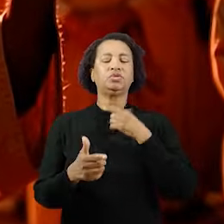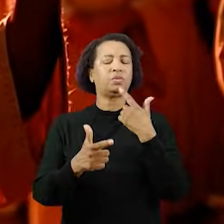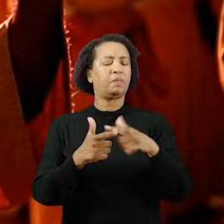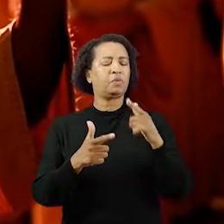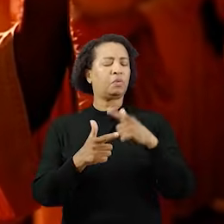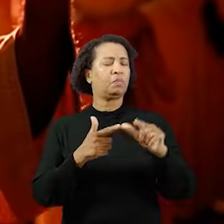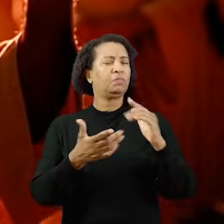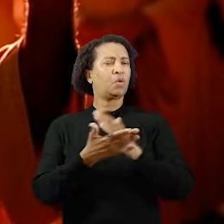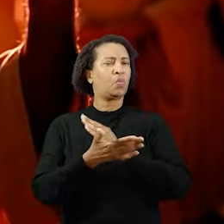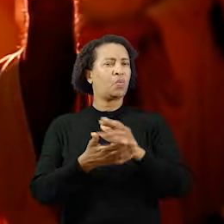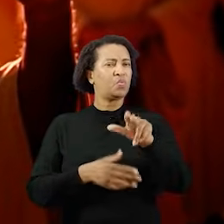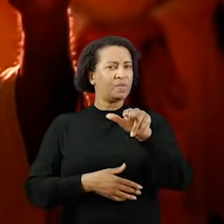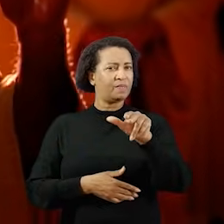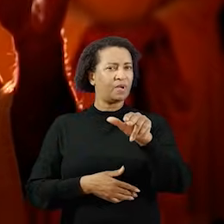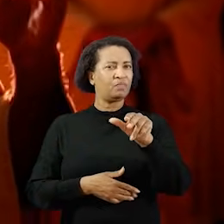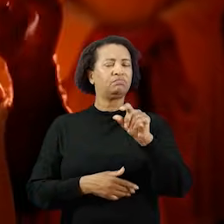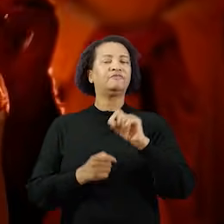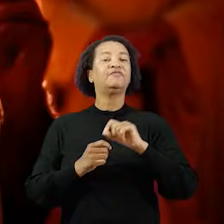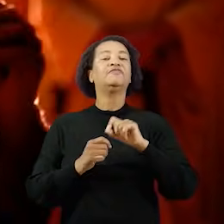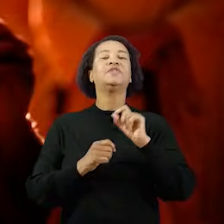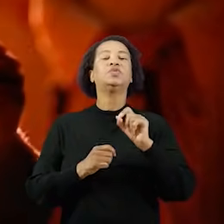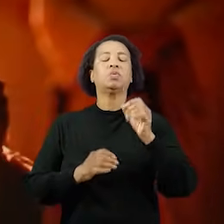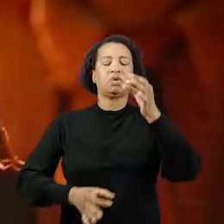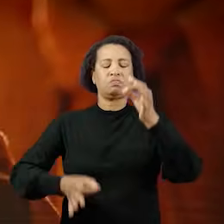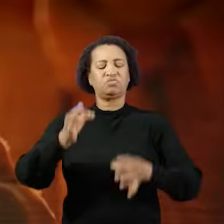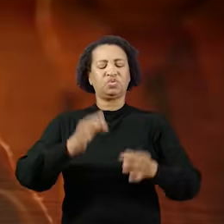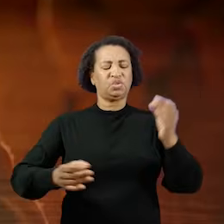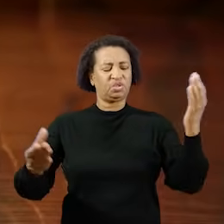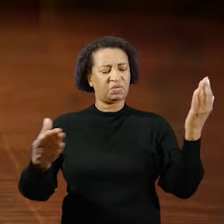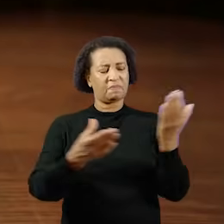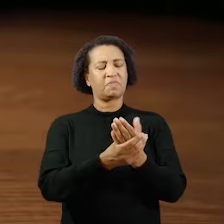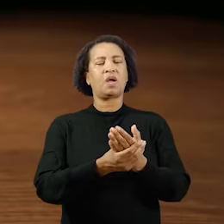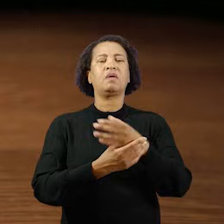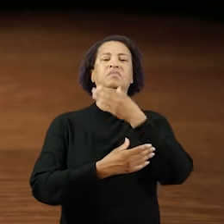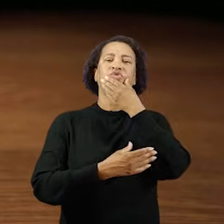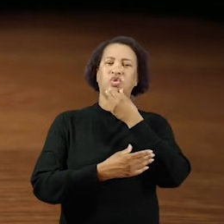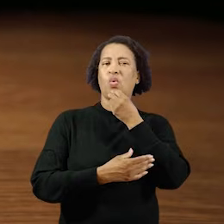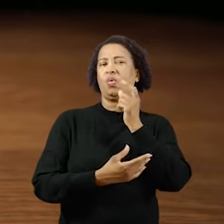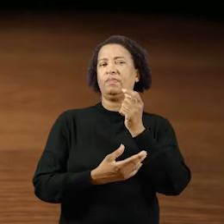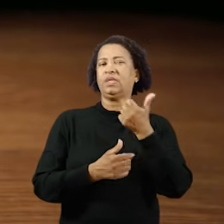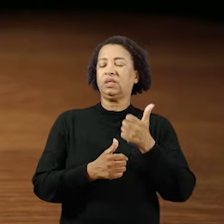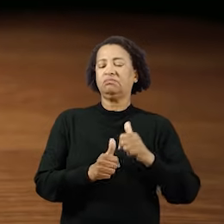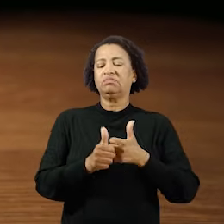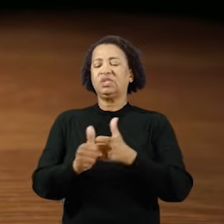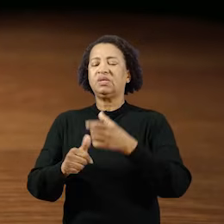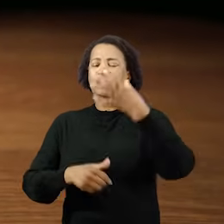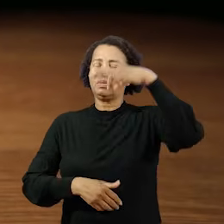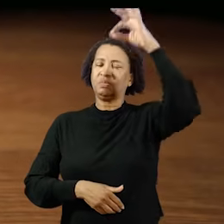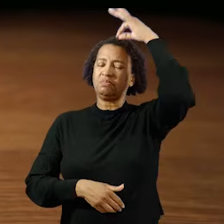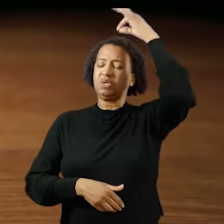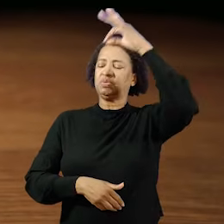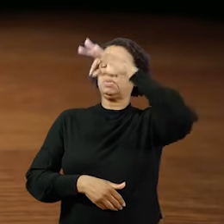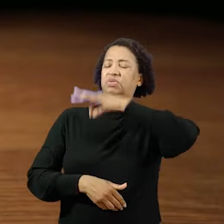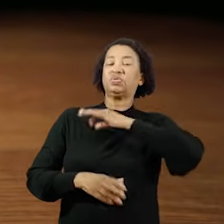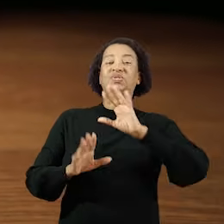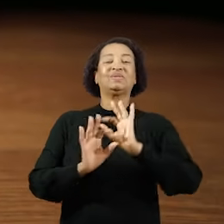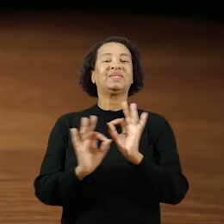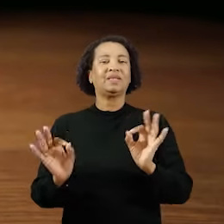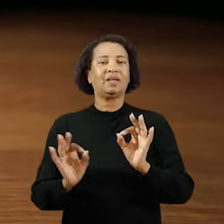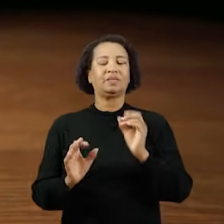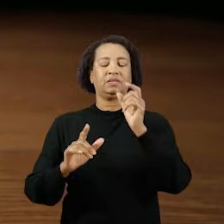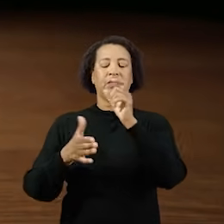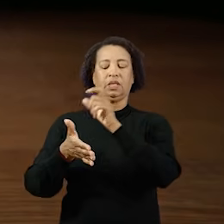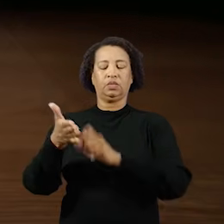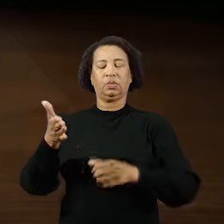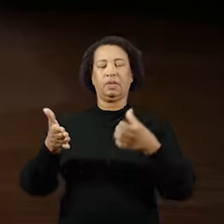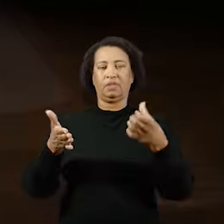um problema com algum irmão, apelavam para a justiça de homens que não eram guiados pelo Espírito Santo. No capítulo